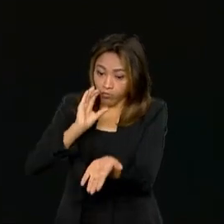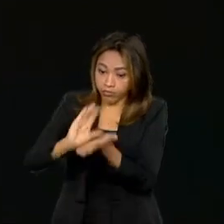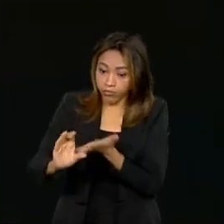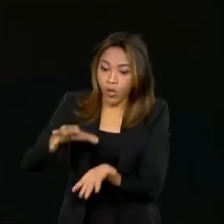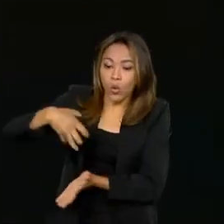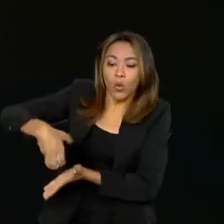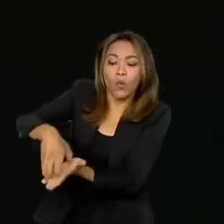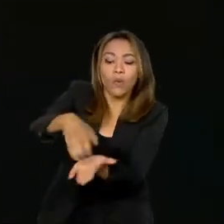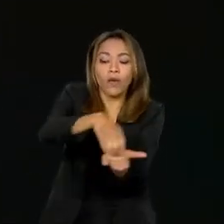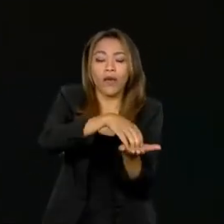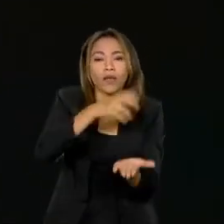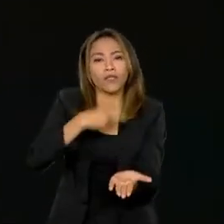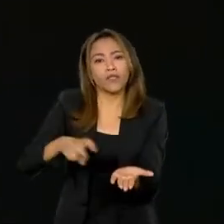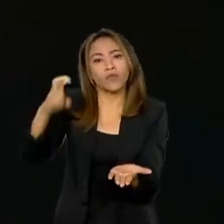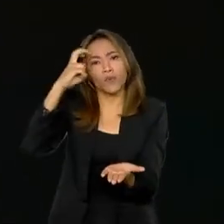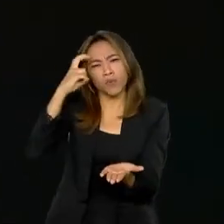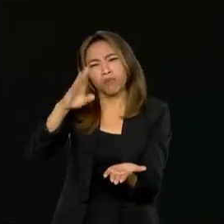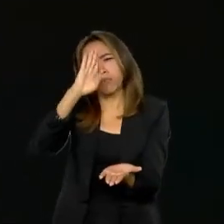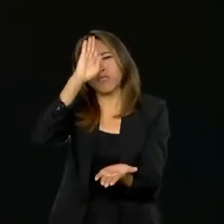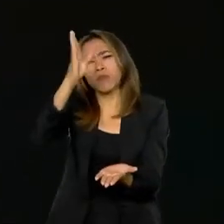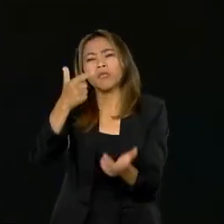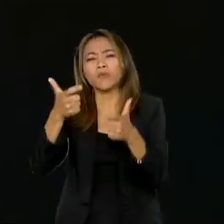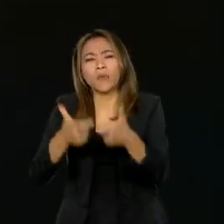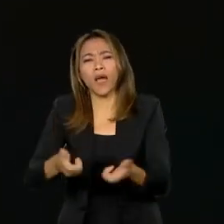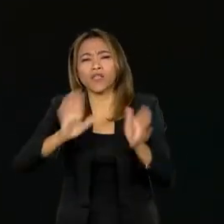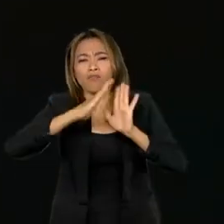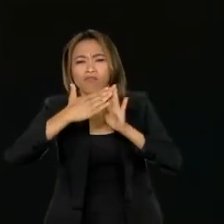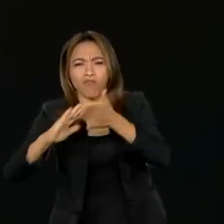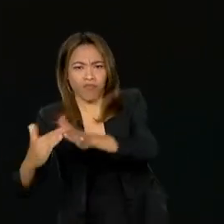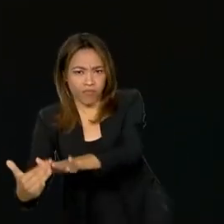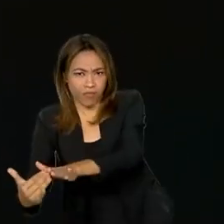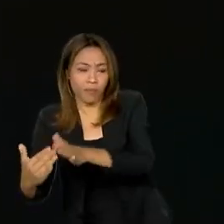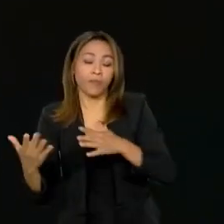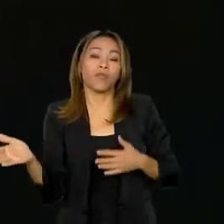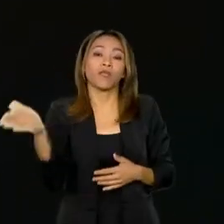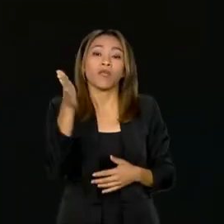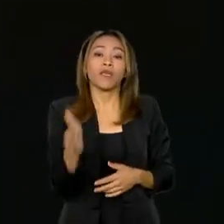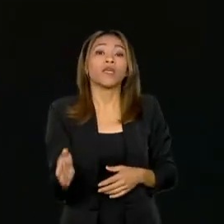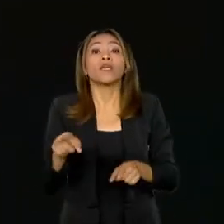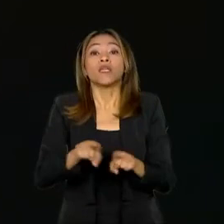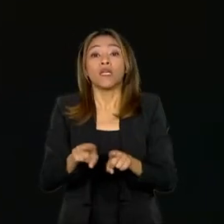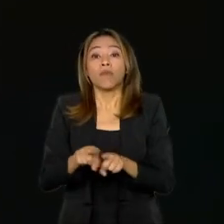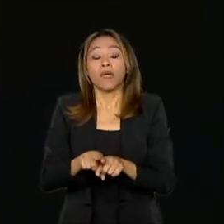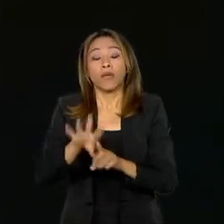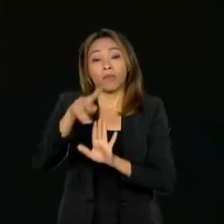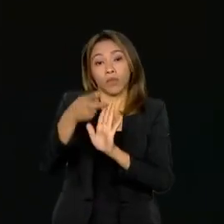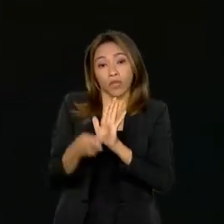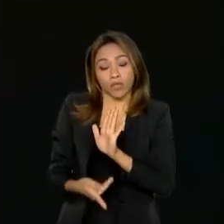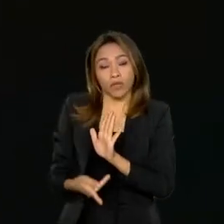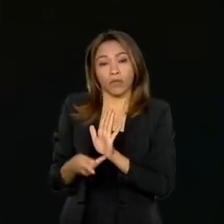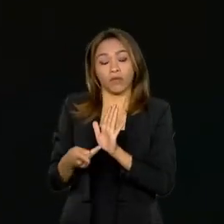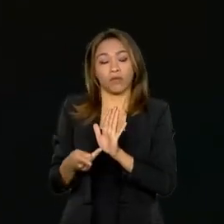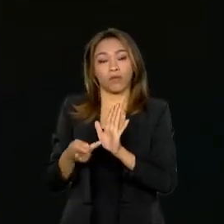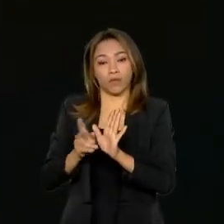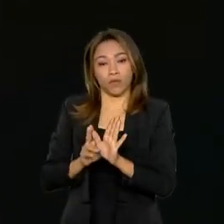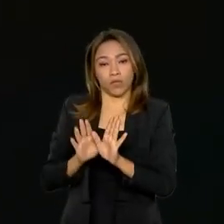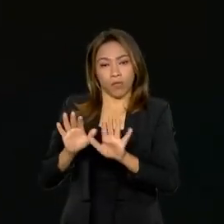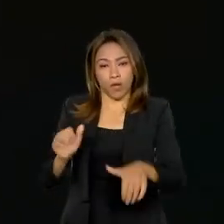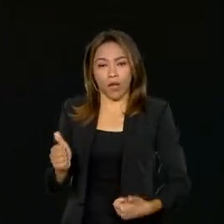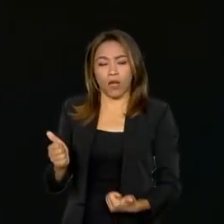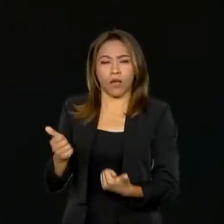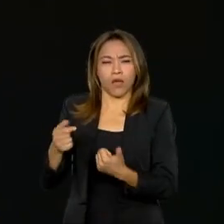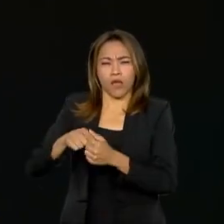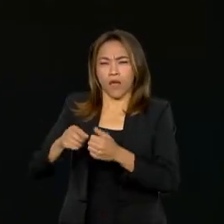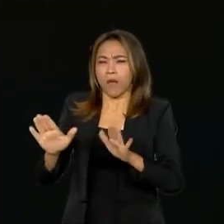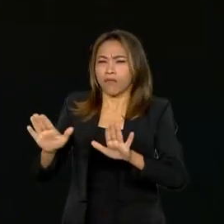cultura, especialmente nos bairros periféricos, e projetos de recuperação do patrimônio